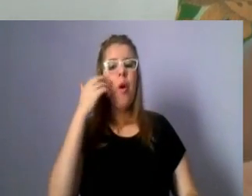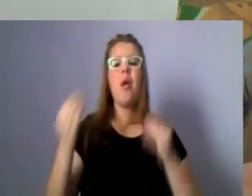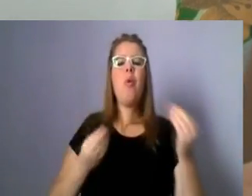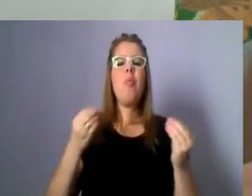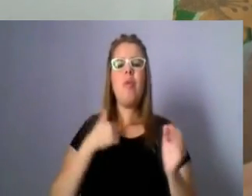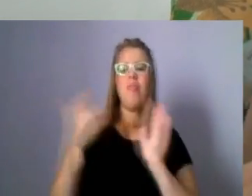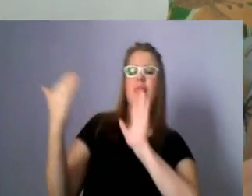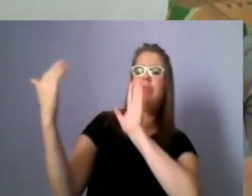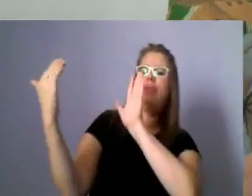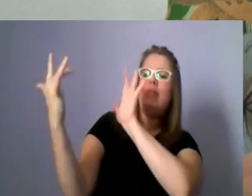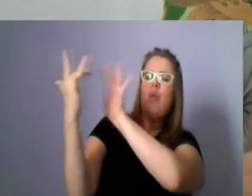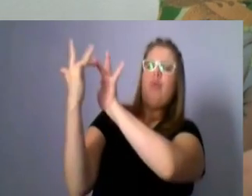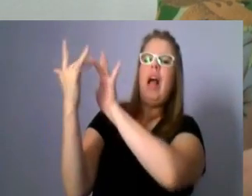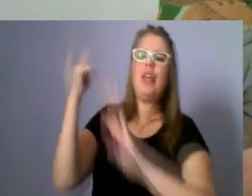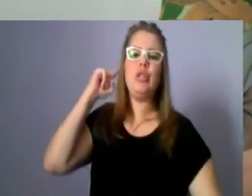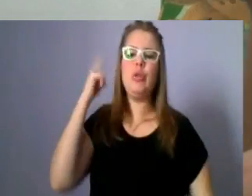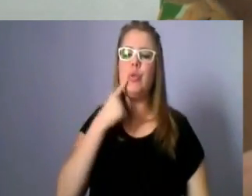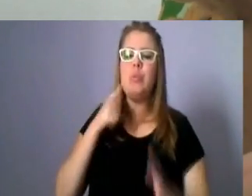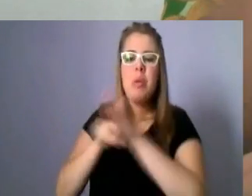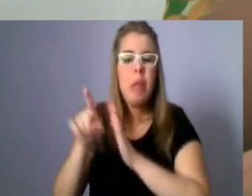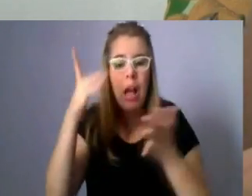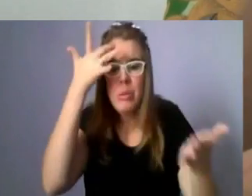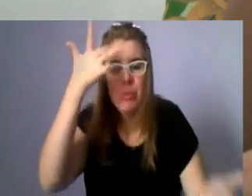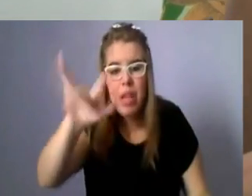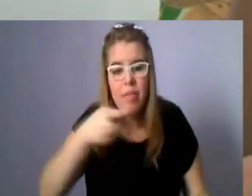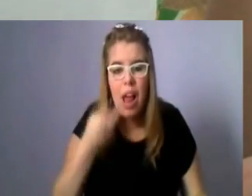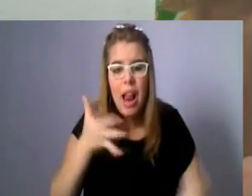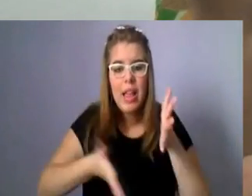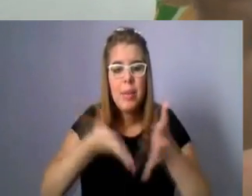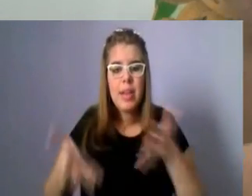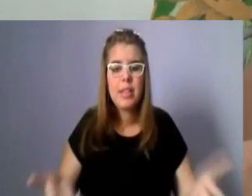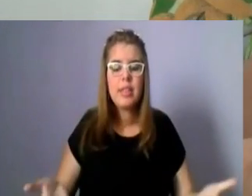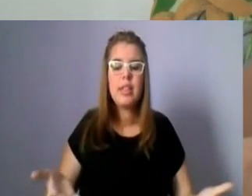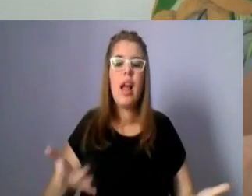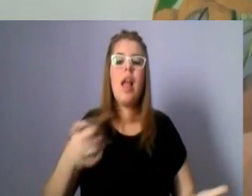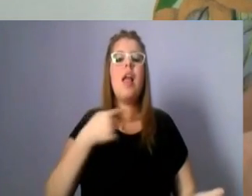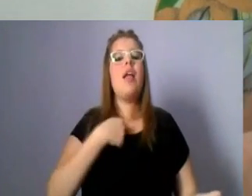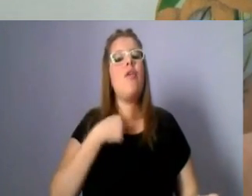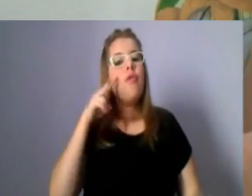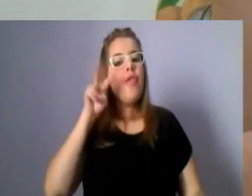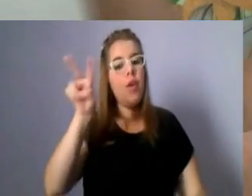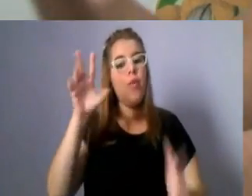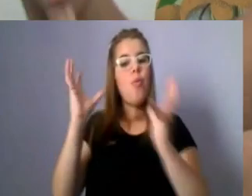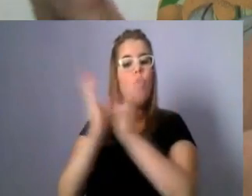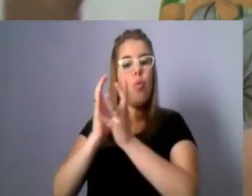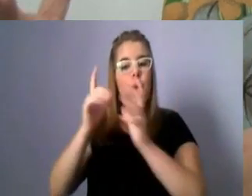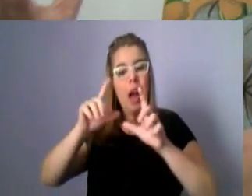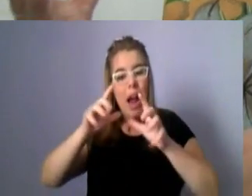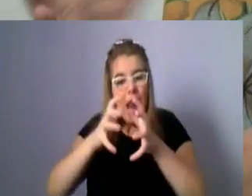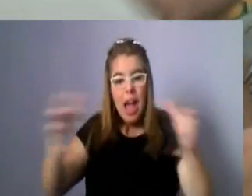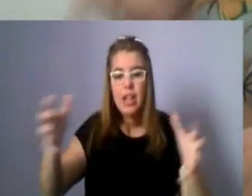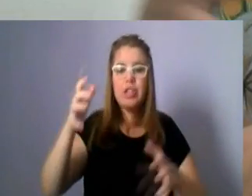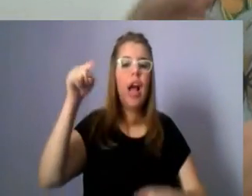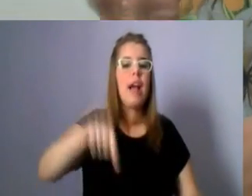eu pensava assim, como eu vou chegar, vou perguntar, né? Não sei falar, como é que eu vou usar a língua de sinais? E aí eu vi um grupo muito